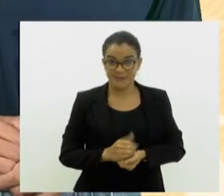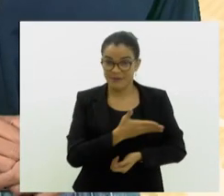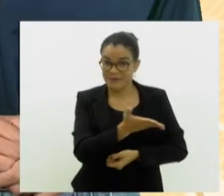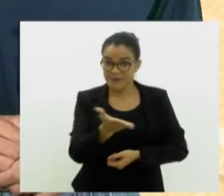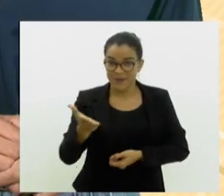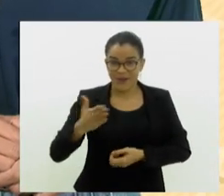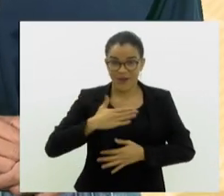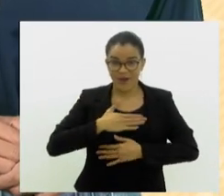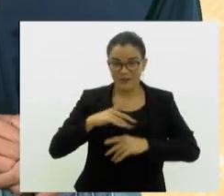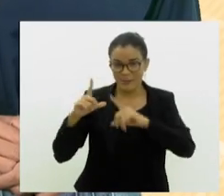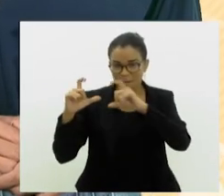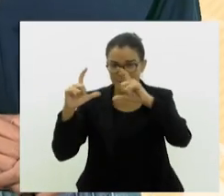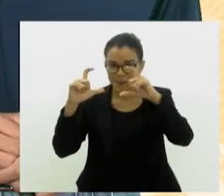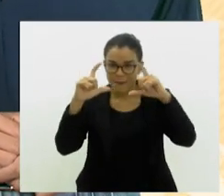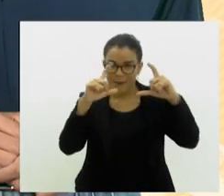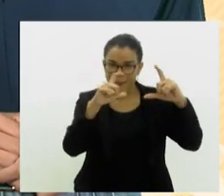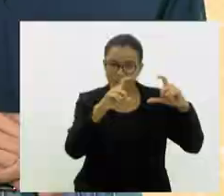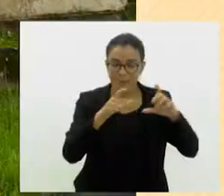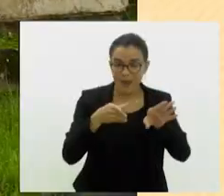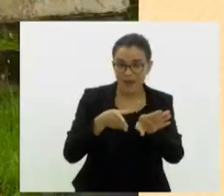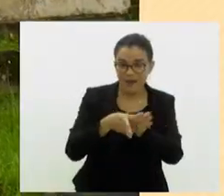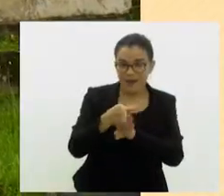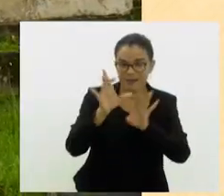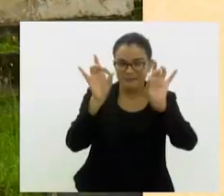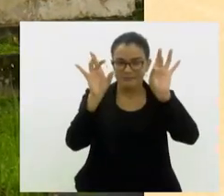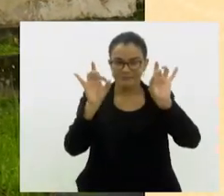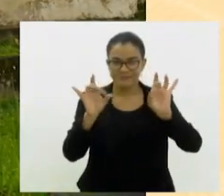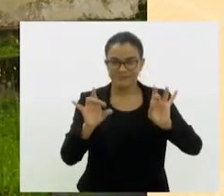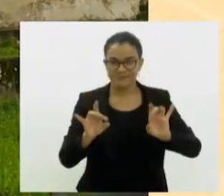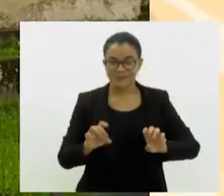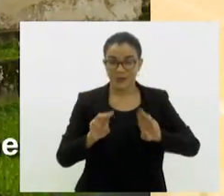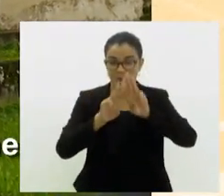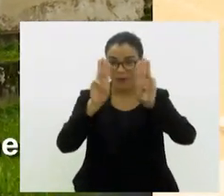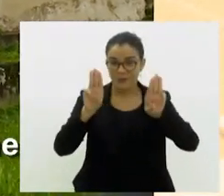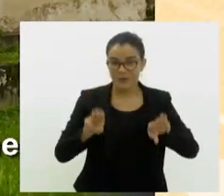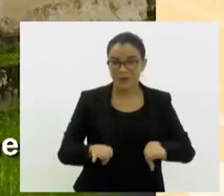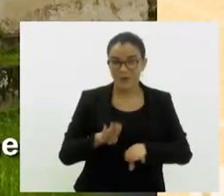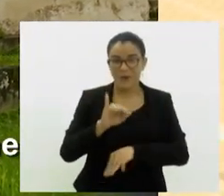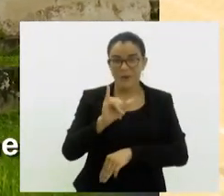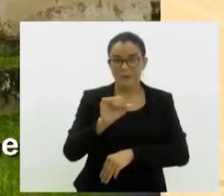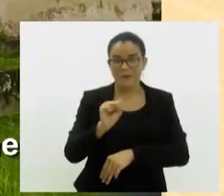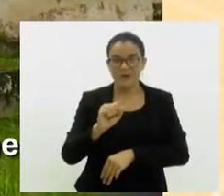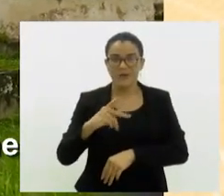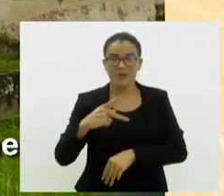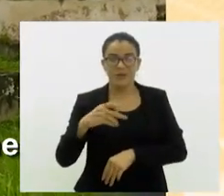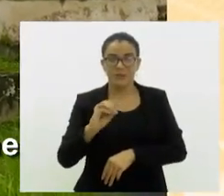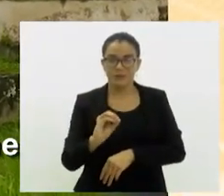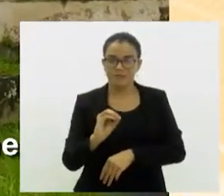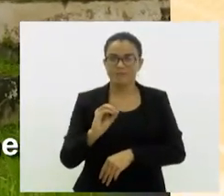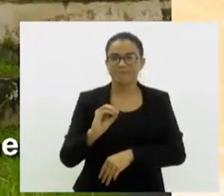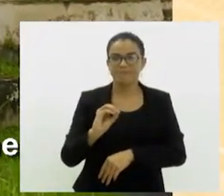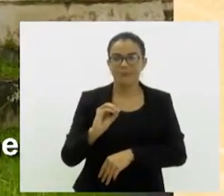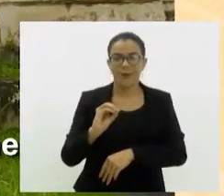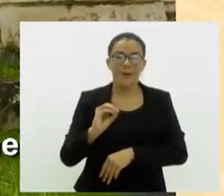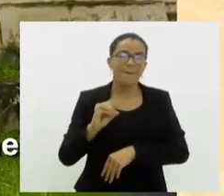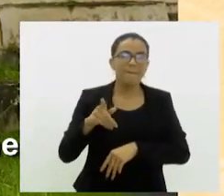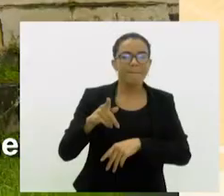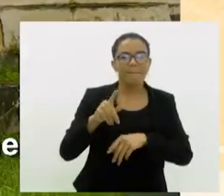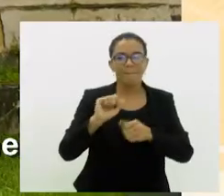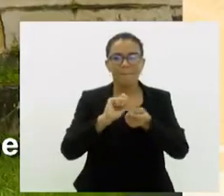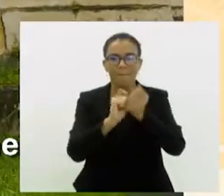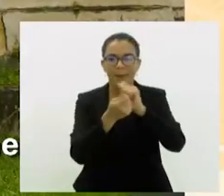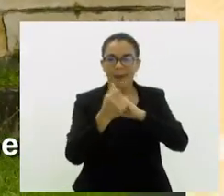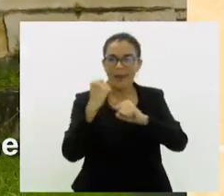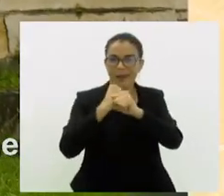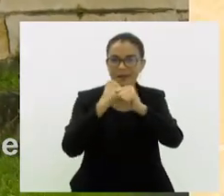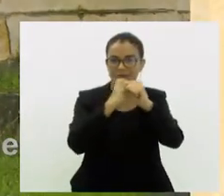de fotografia, uma dica especial. O Museu Bispo do Rosário apresenta a exposição Pavimentações, do